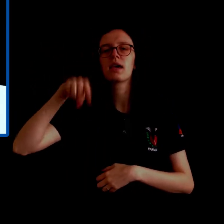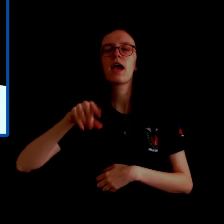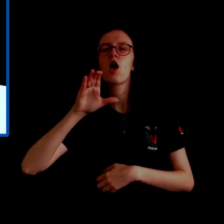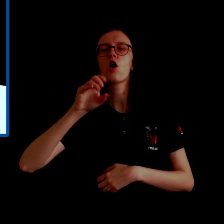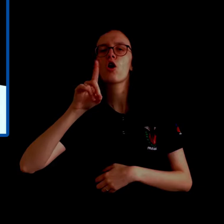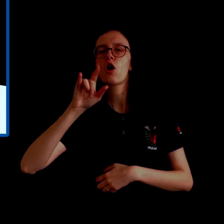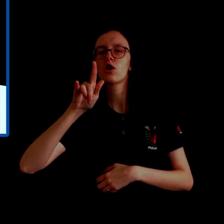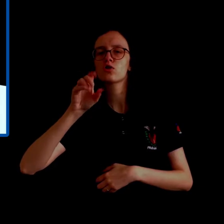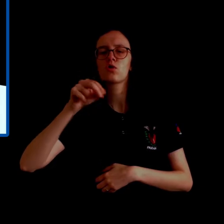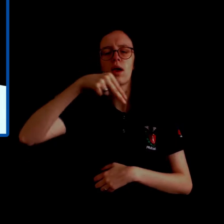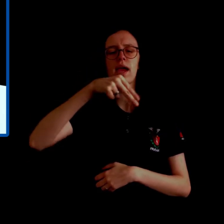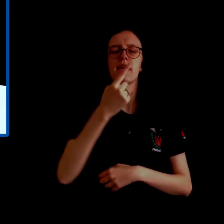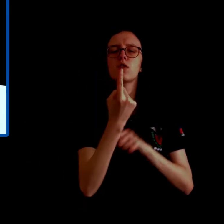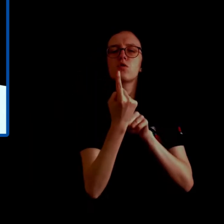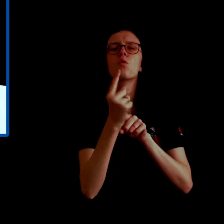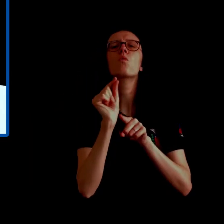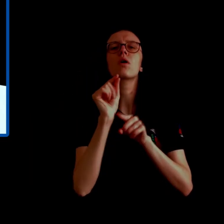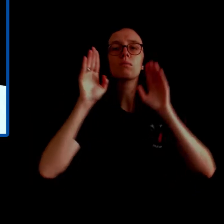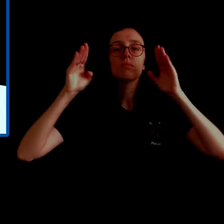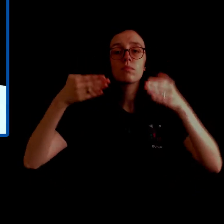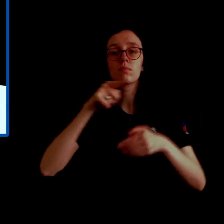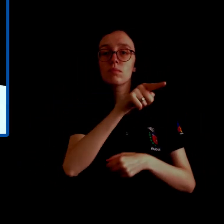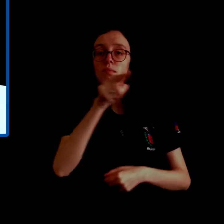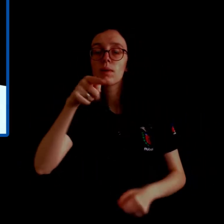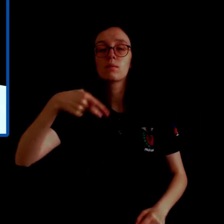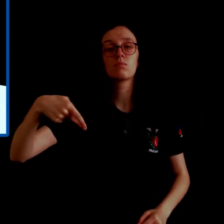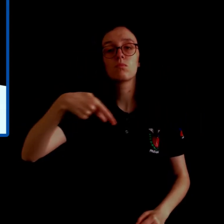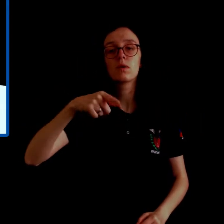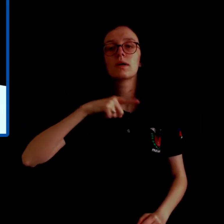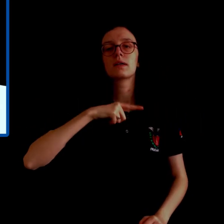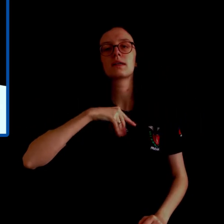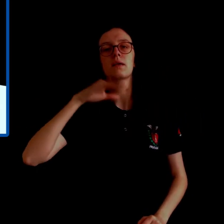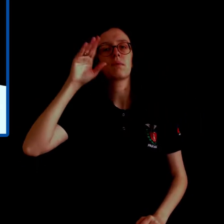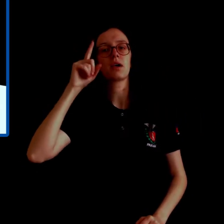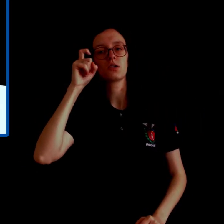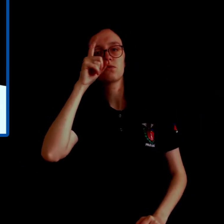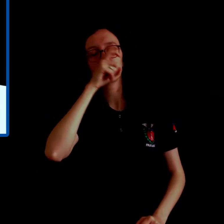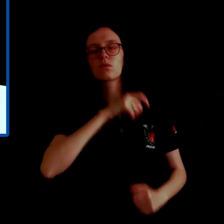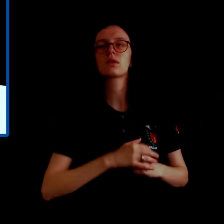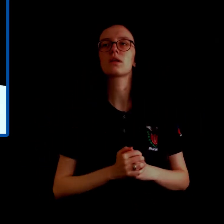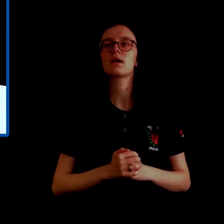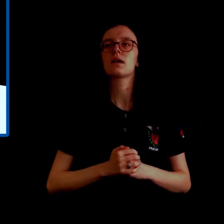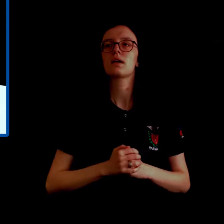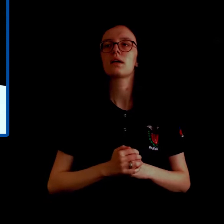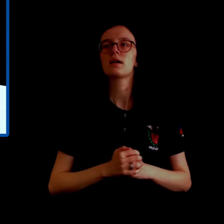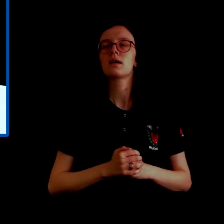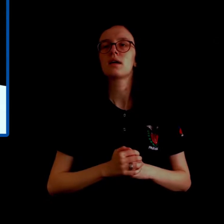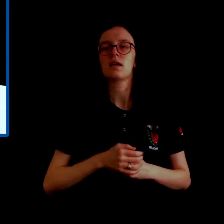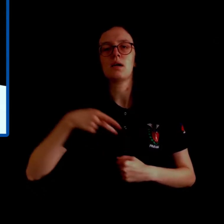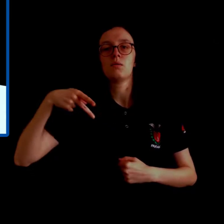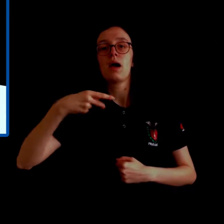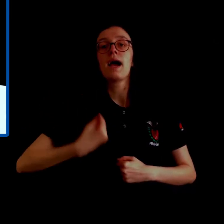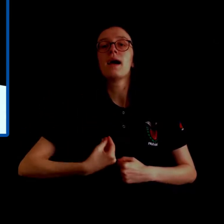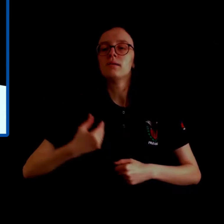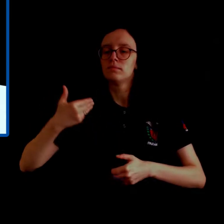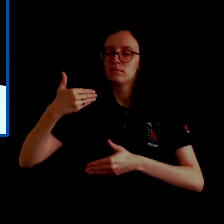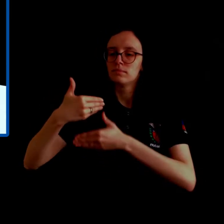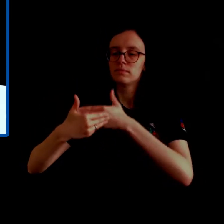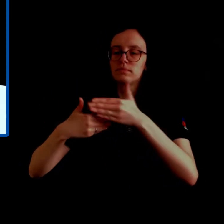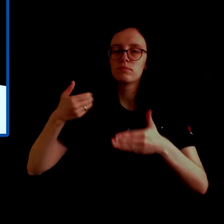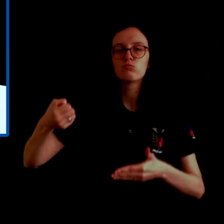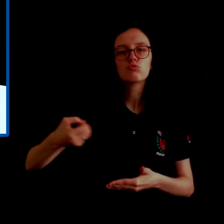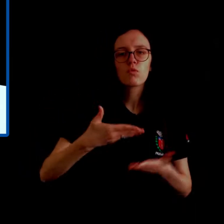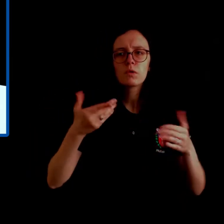código N1 são aqueles professores que têm maior dificuldade, que estão entrando nesse mundo digital nesse